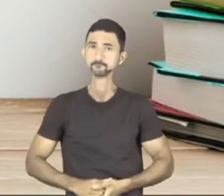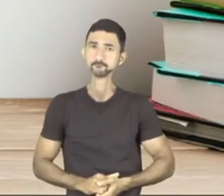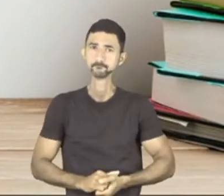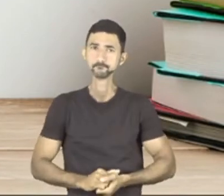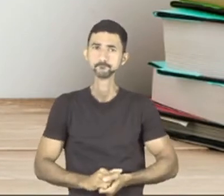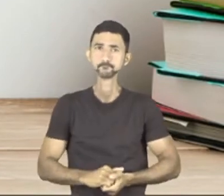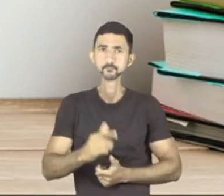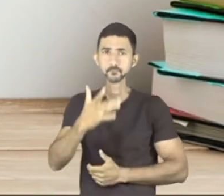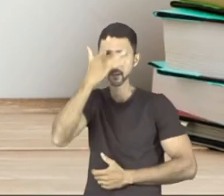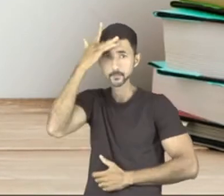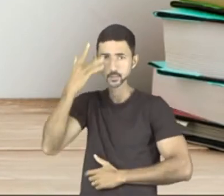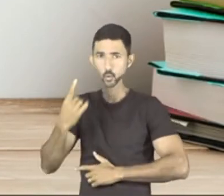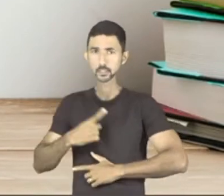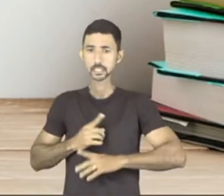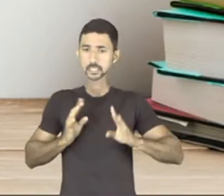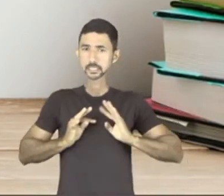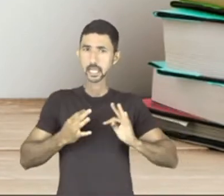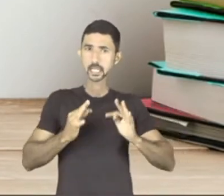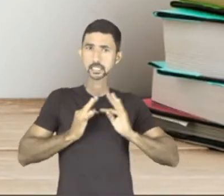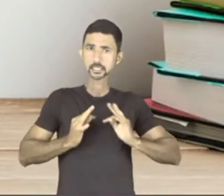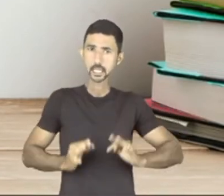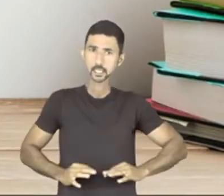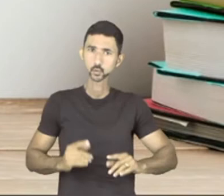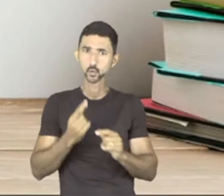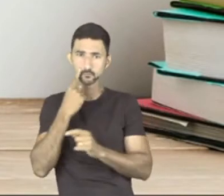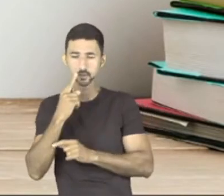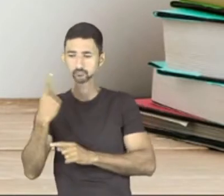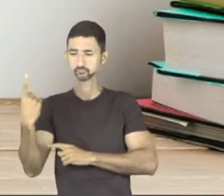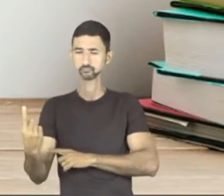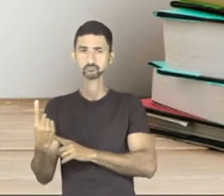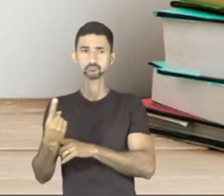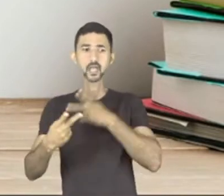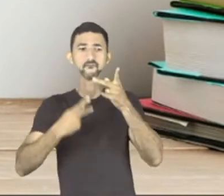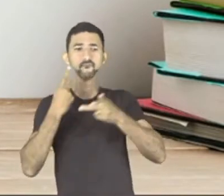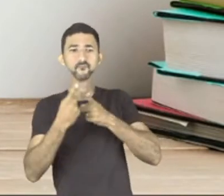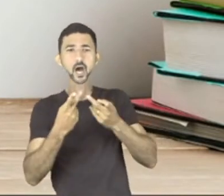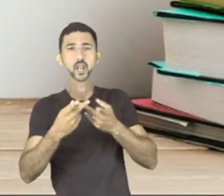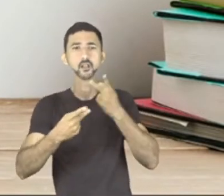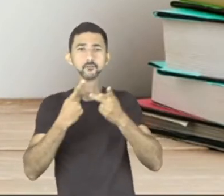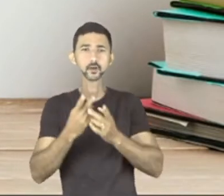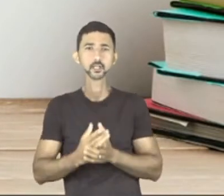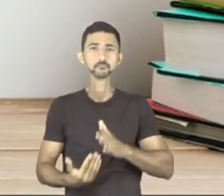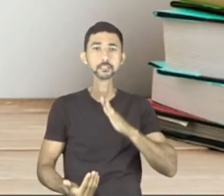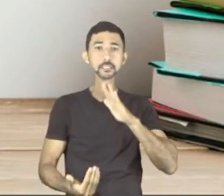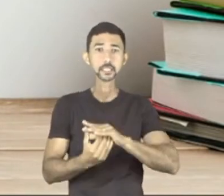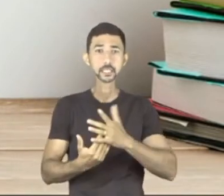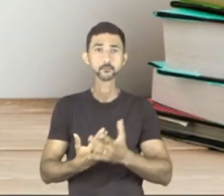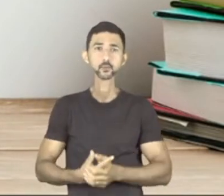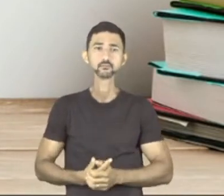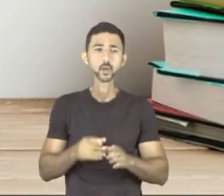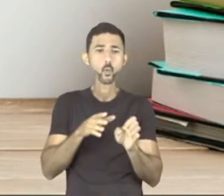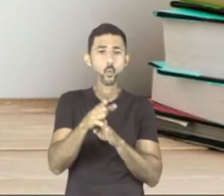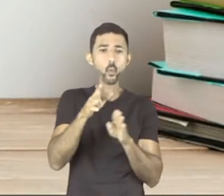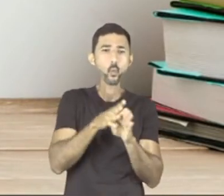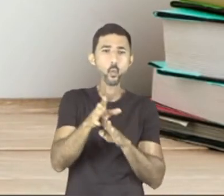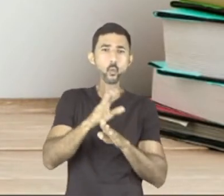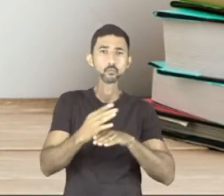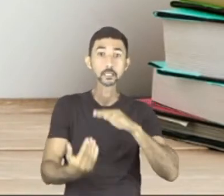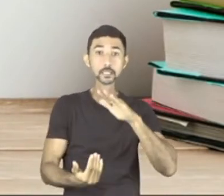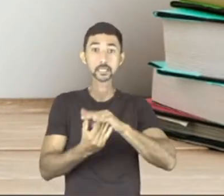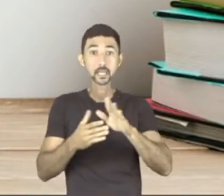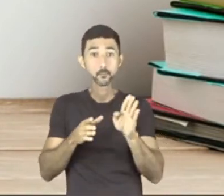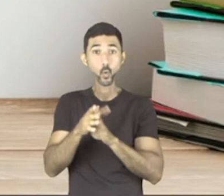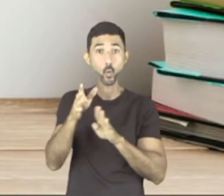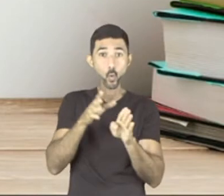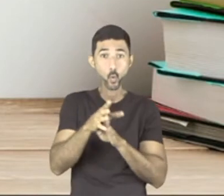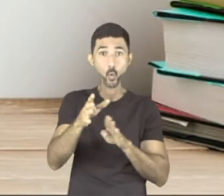Cada lutador tem os seus técnicos que vão ficar ali do lado de fora. E durante o intervalo, cada técnico orienta